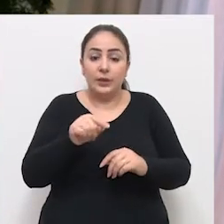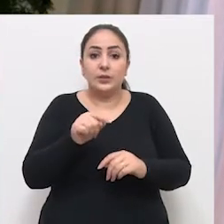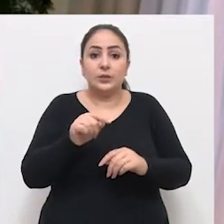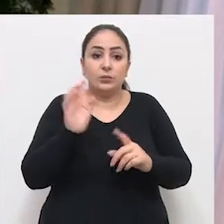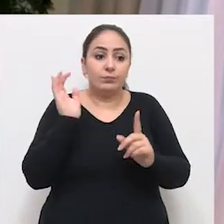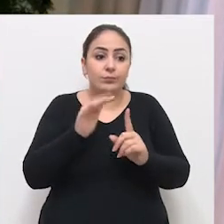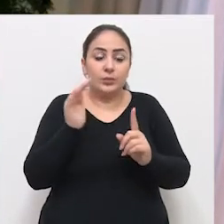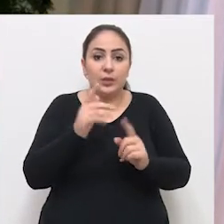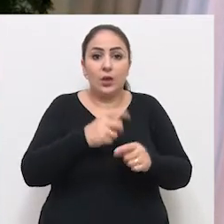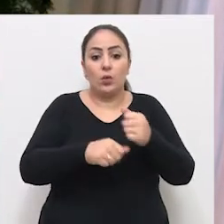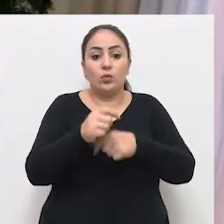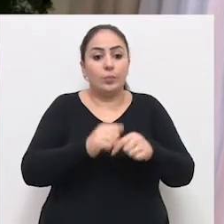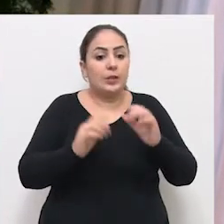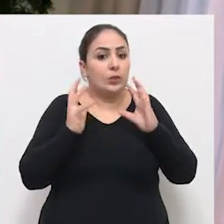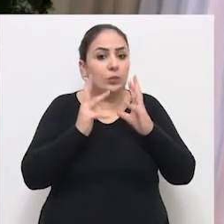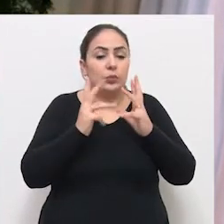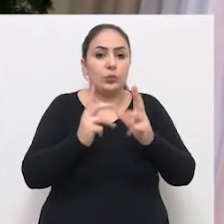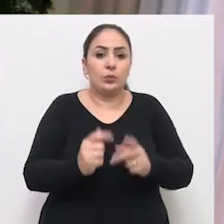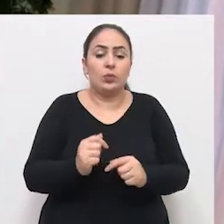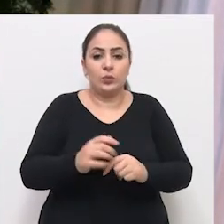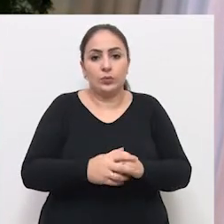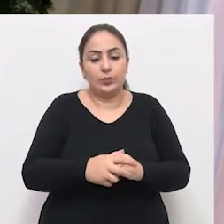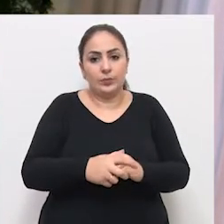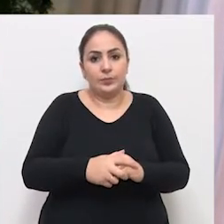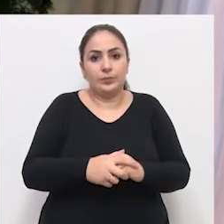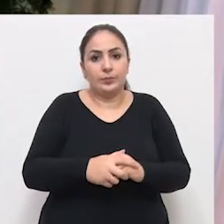E isso afeta a economia como um todo,